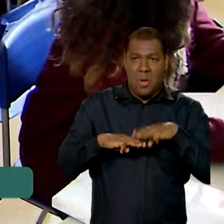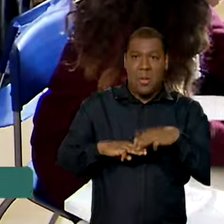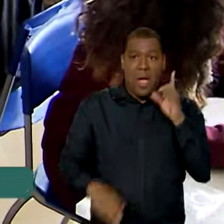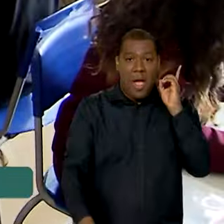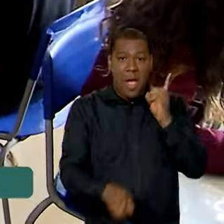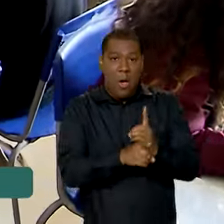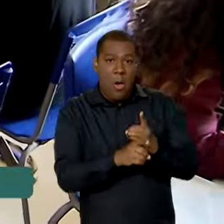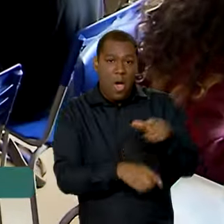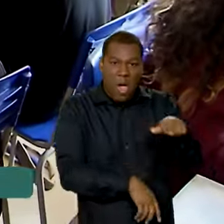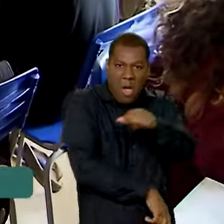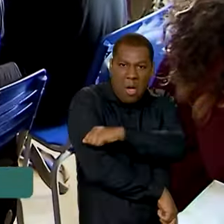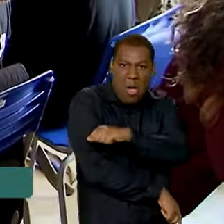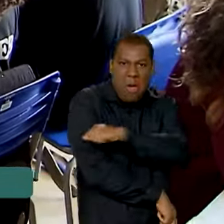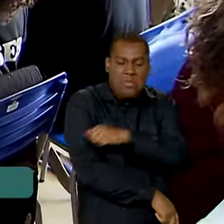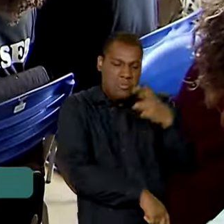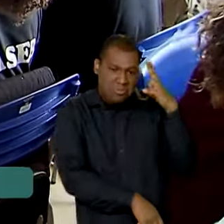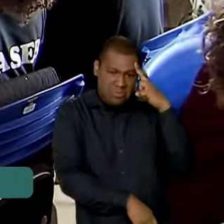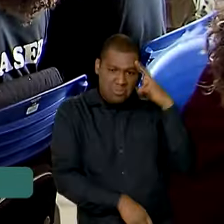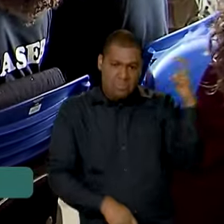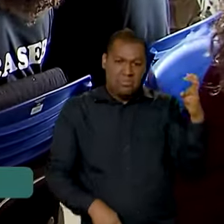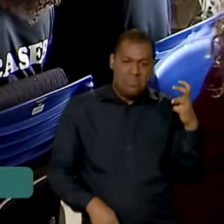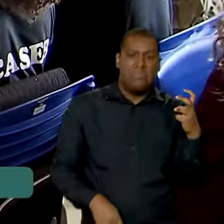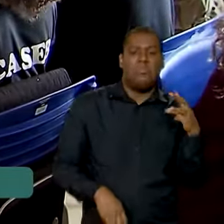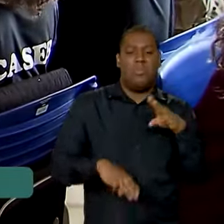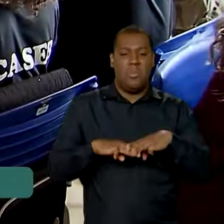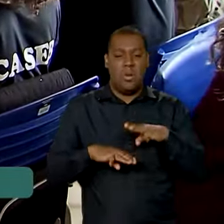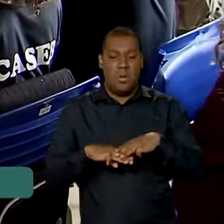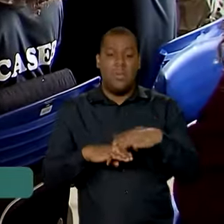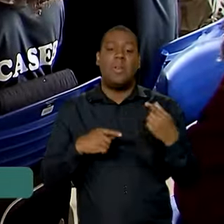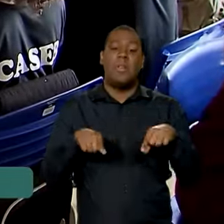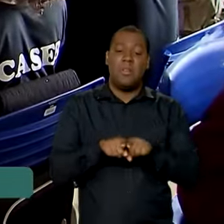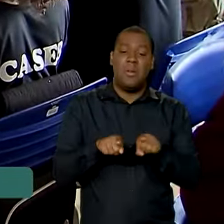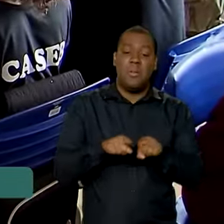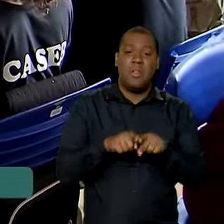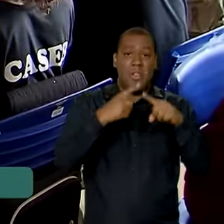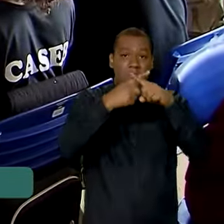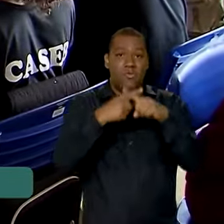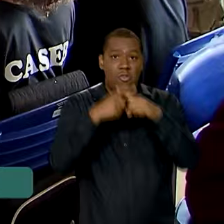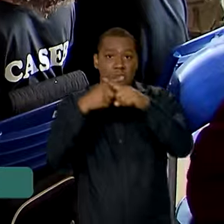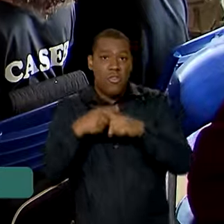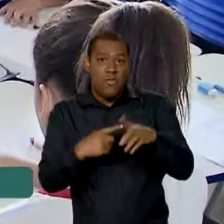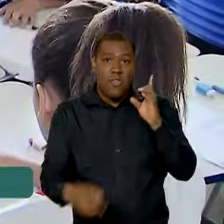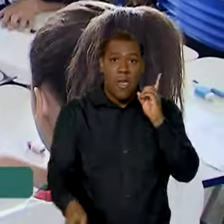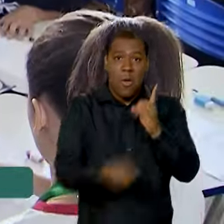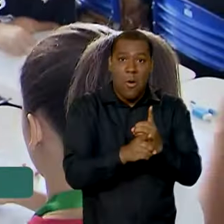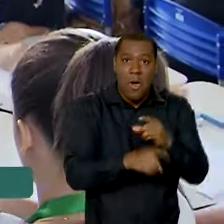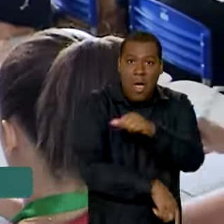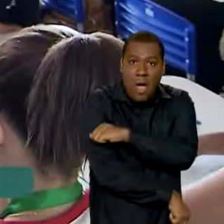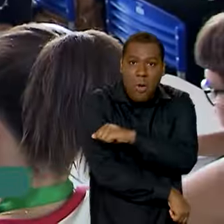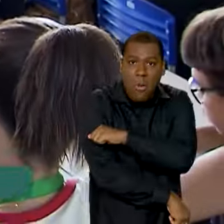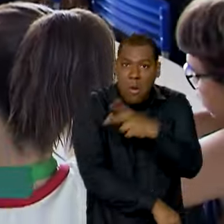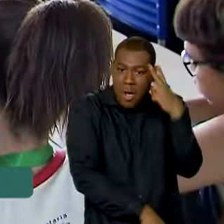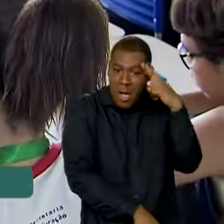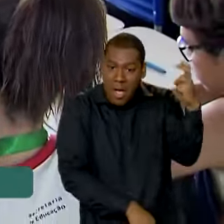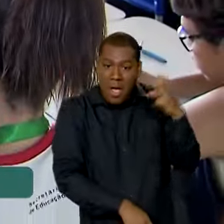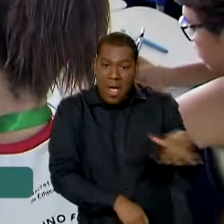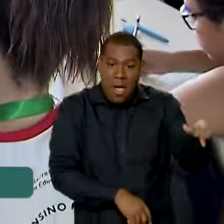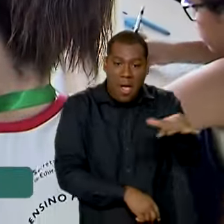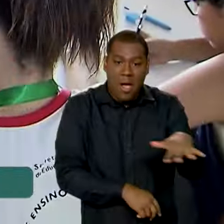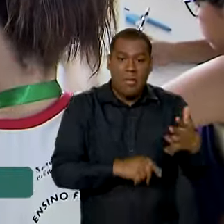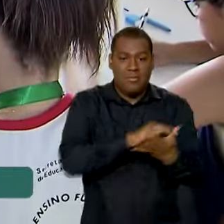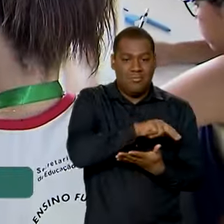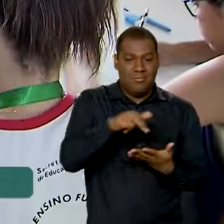talentos, e não só em matemática. As Olimpíadas descobrem talentos em diversas áreas. Os alunos